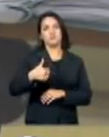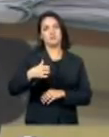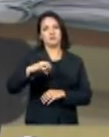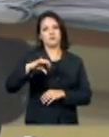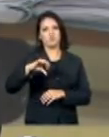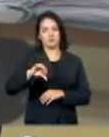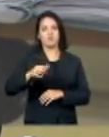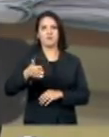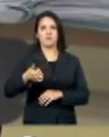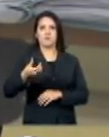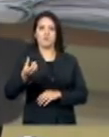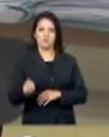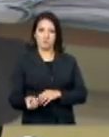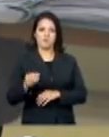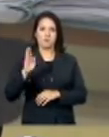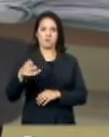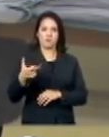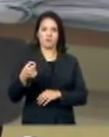2012